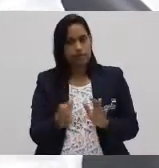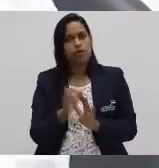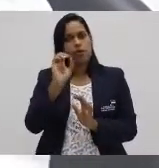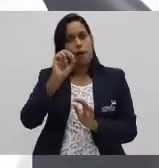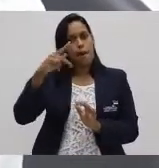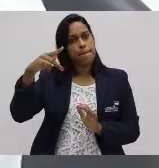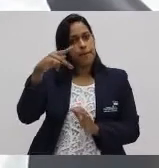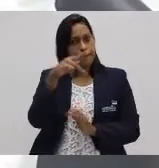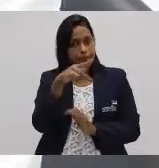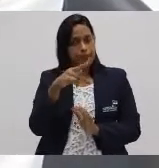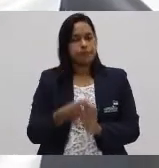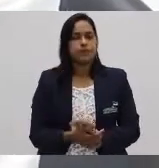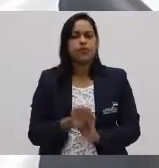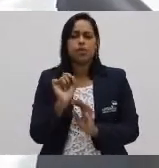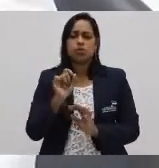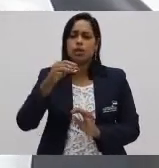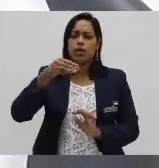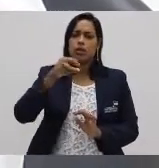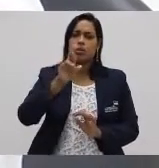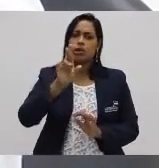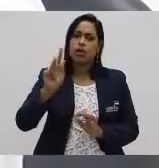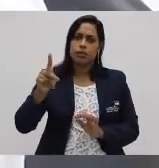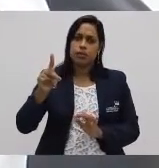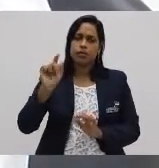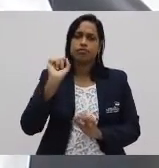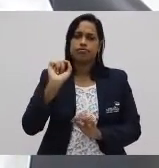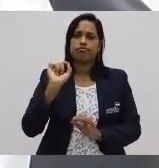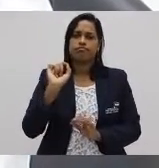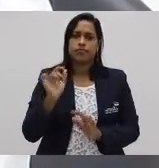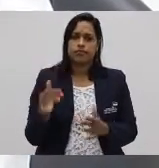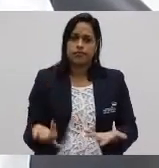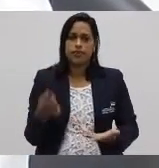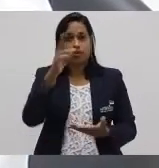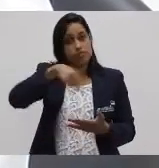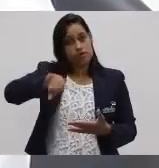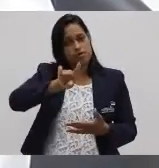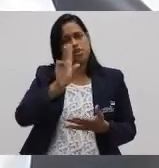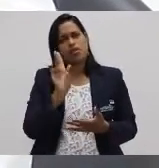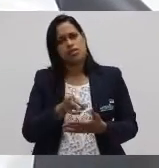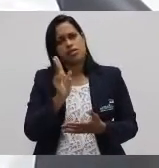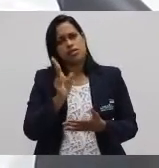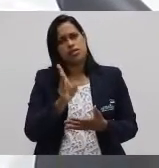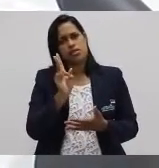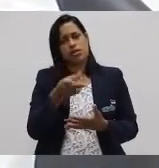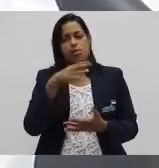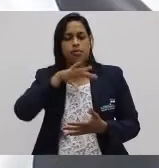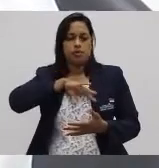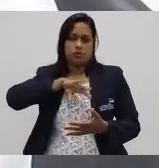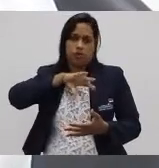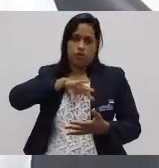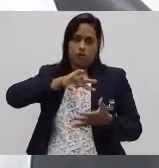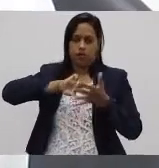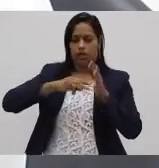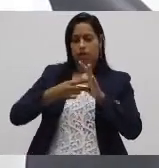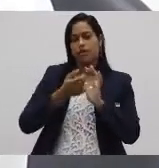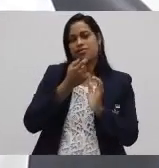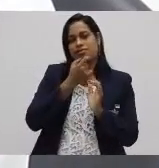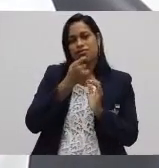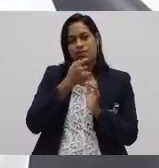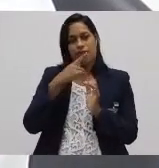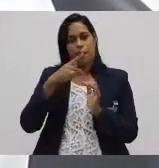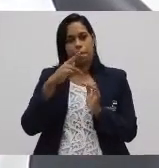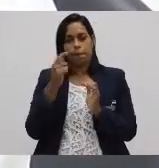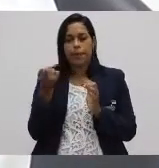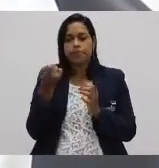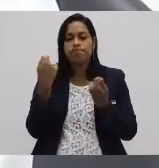O que é esse MRP? Eu vou sempre trabalhar com vocês a tradução desse termo em português, que é Planejamento